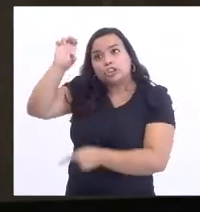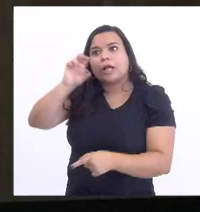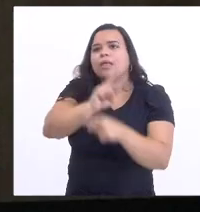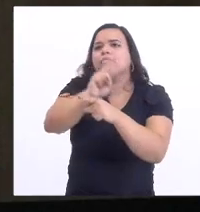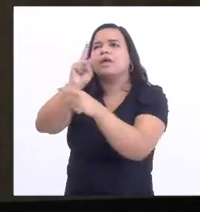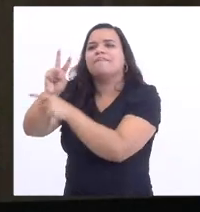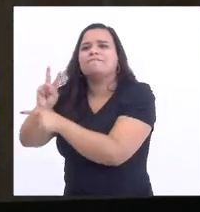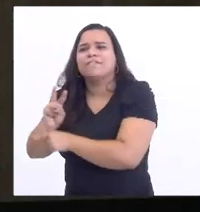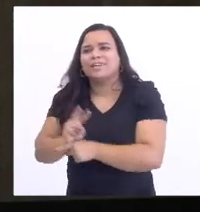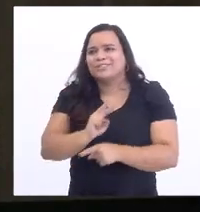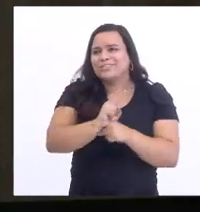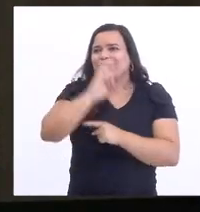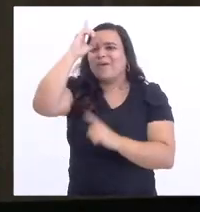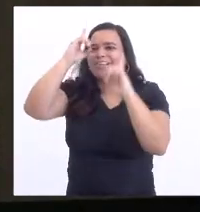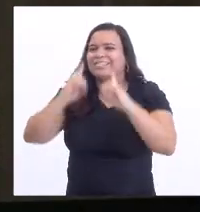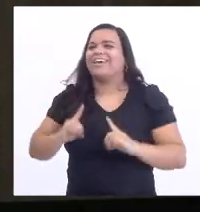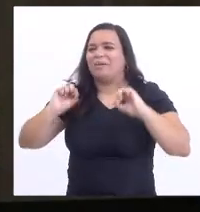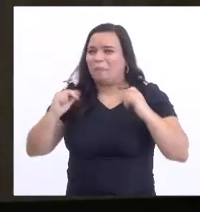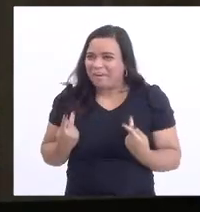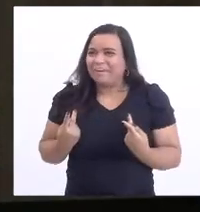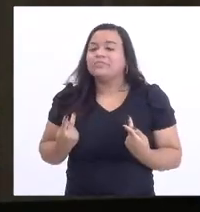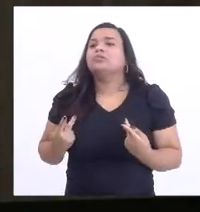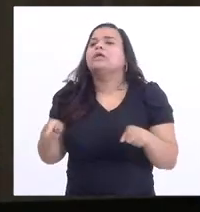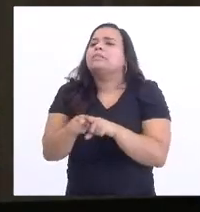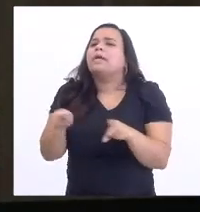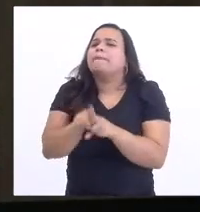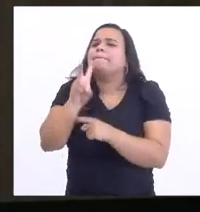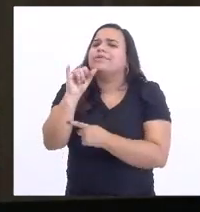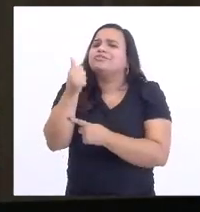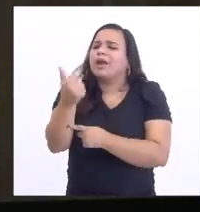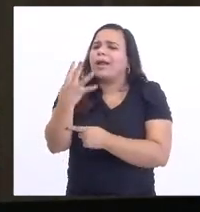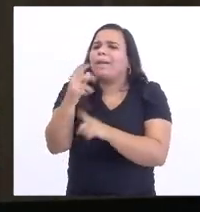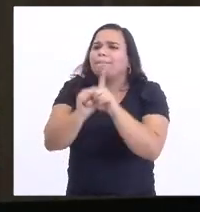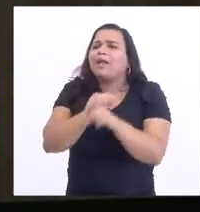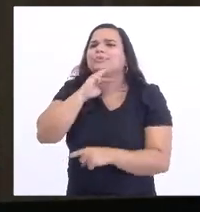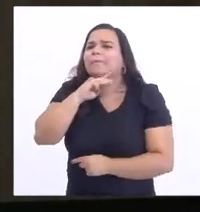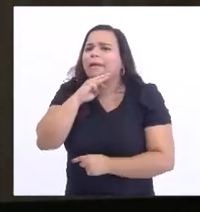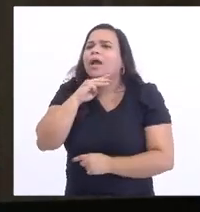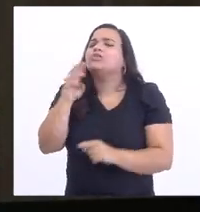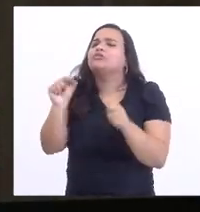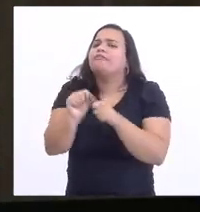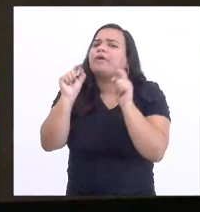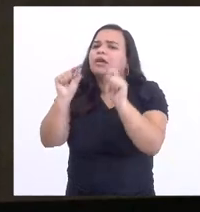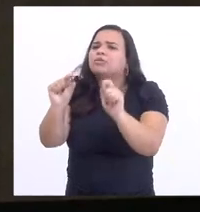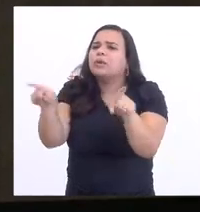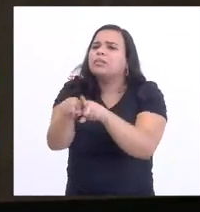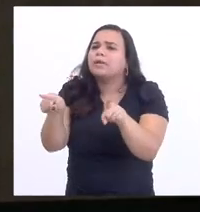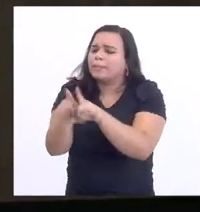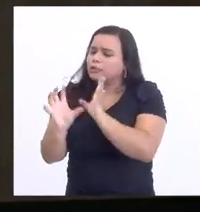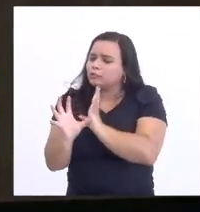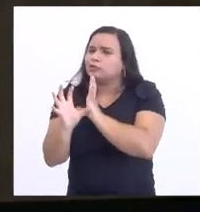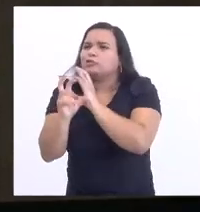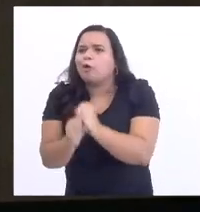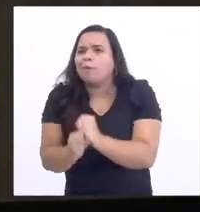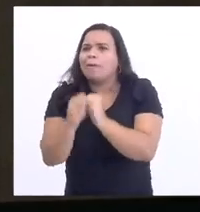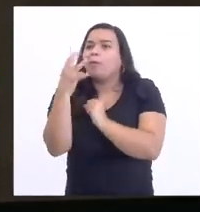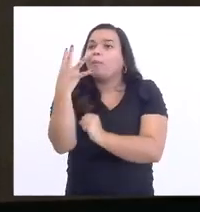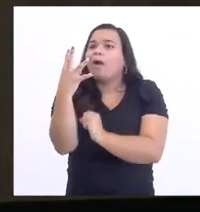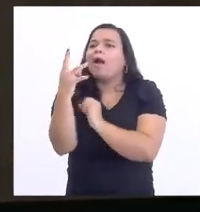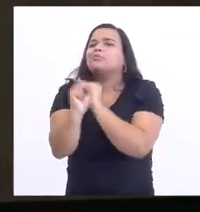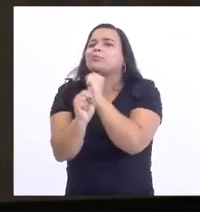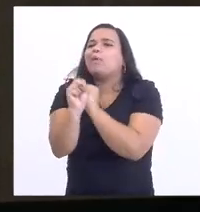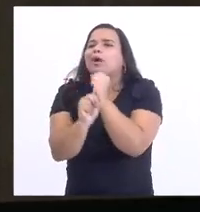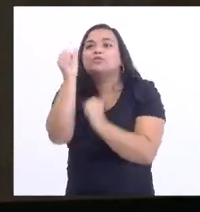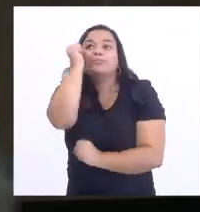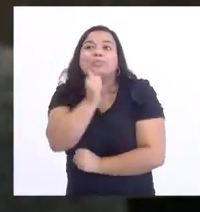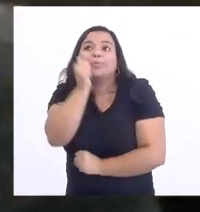defensoras e defensores dos direitos humanos, e 14 de março também fará 4 anos do assassinato de Marielle